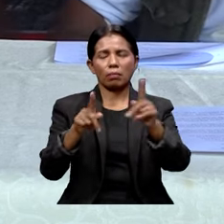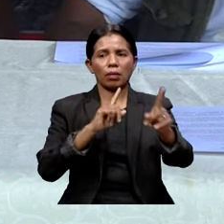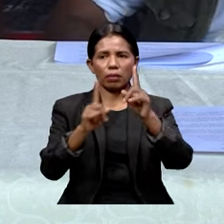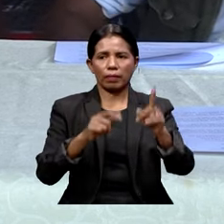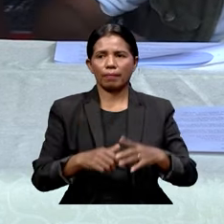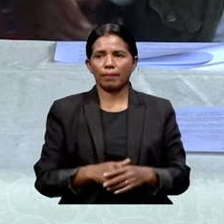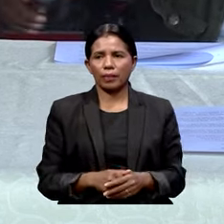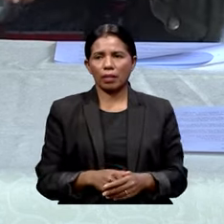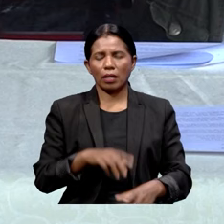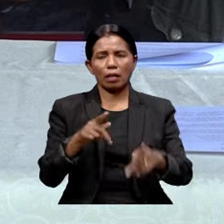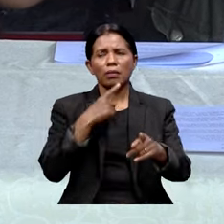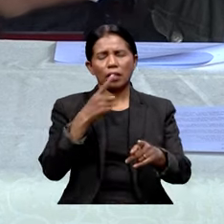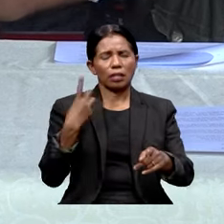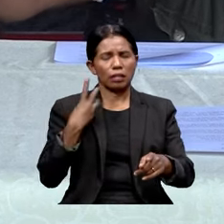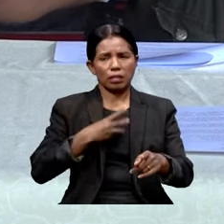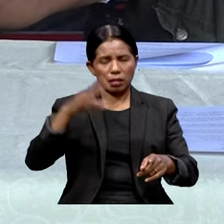É um evento bula.